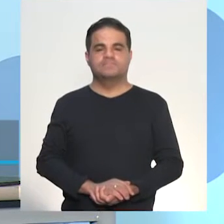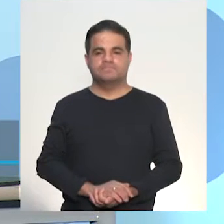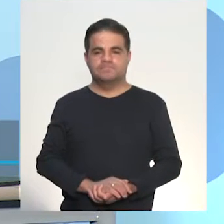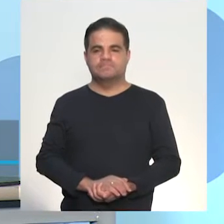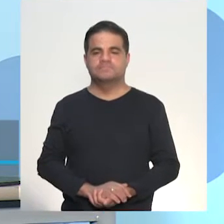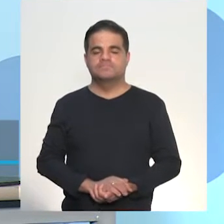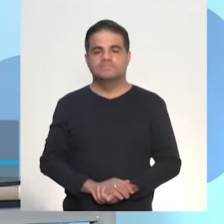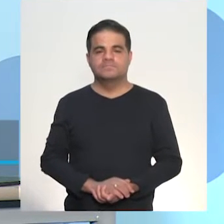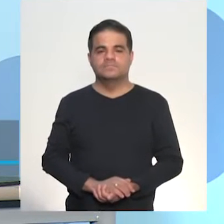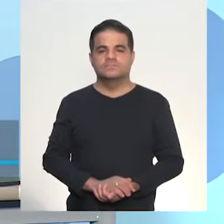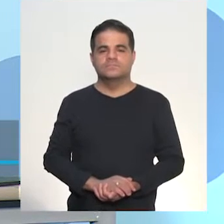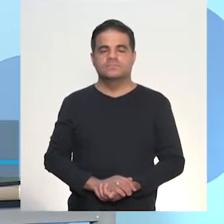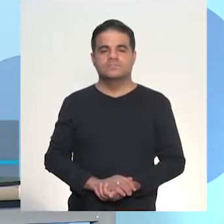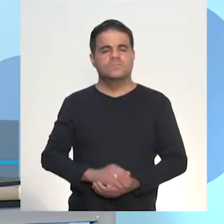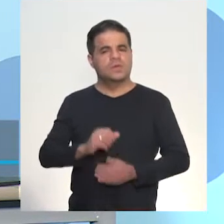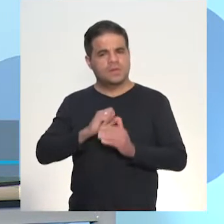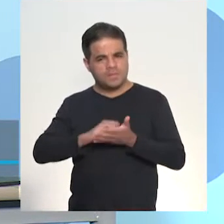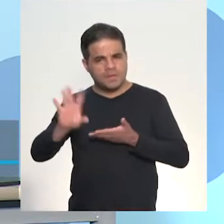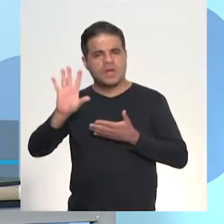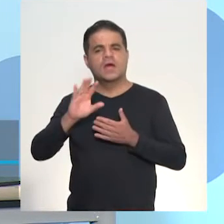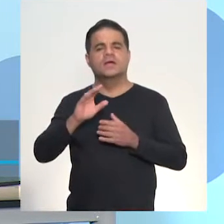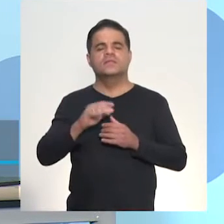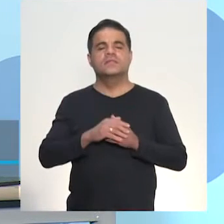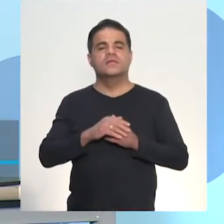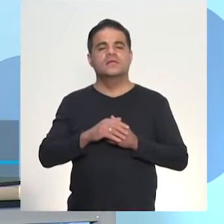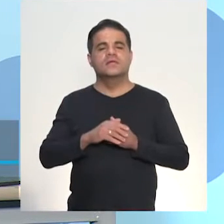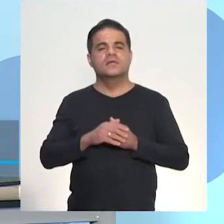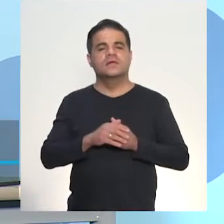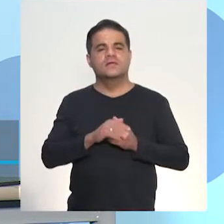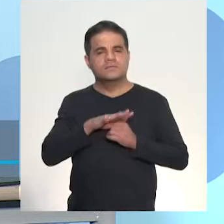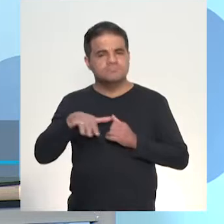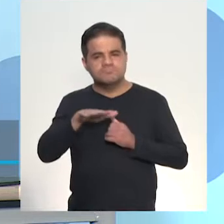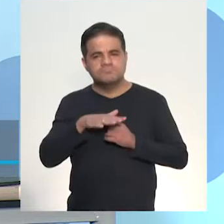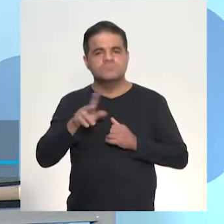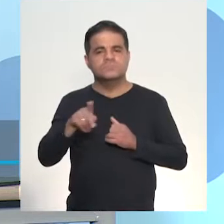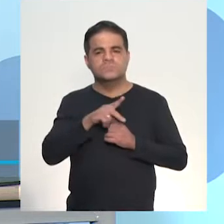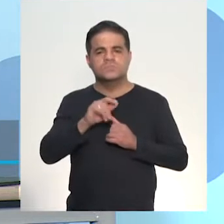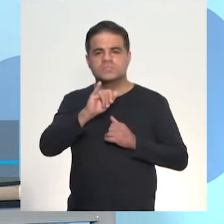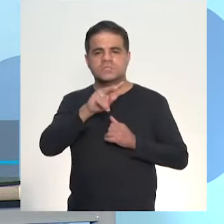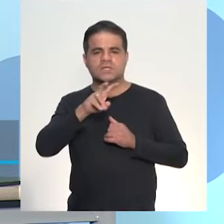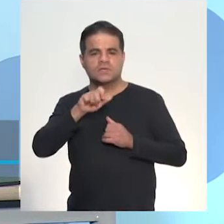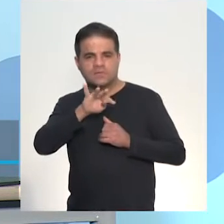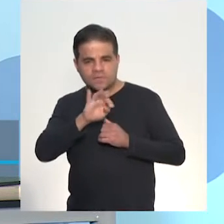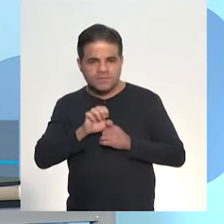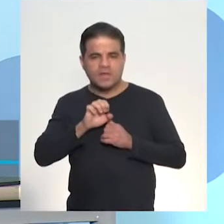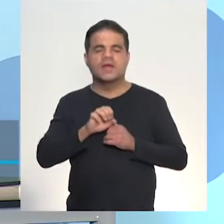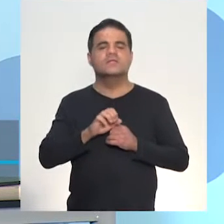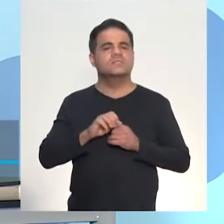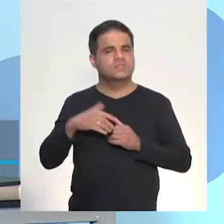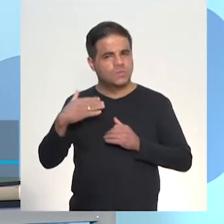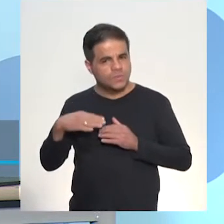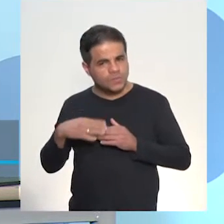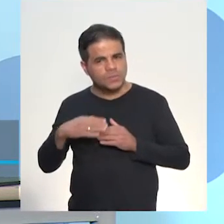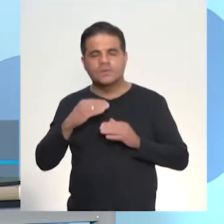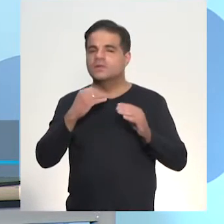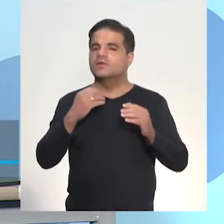Aqui, ó. Manda um alô para os meus alunos do nono ano Aspásia. Professor bom. Ivete, tá mandado alô pra Alô, galera. mandado.